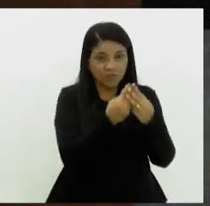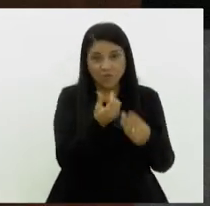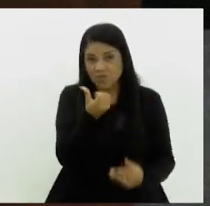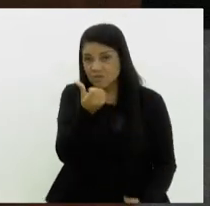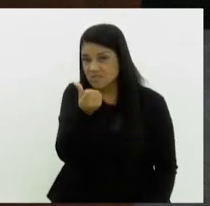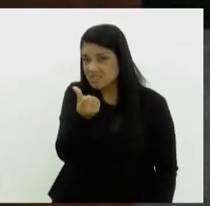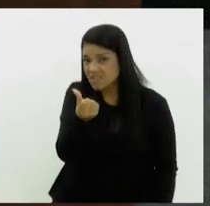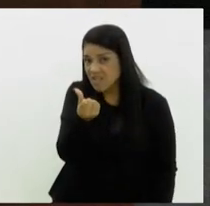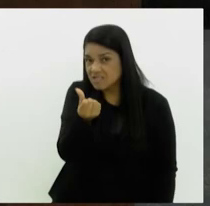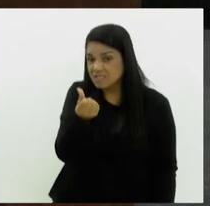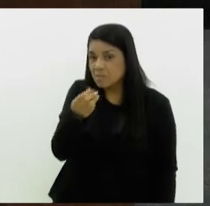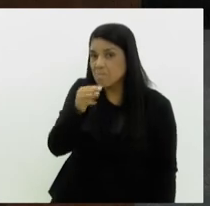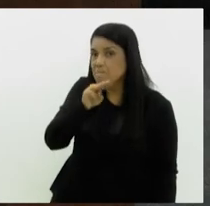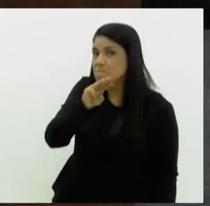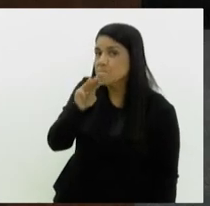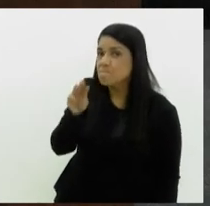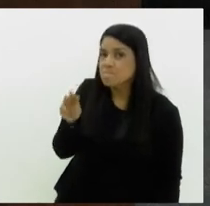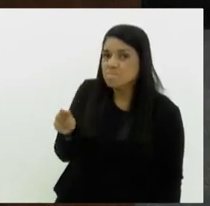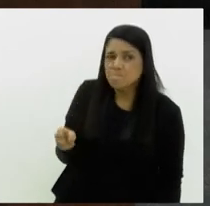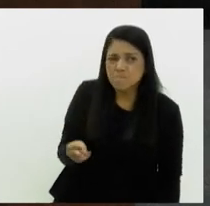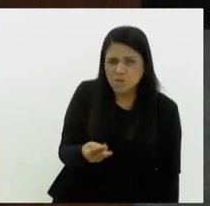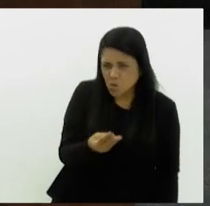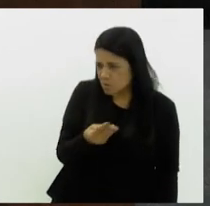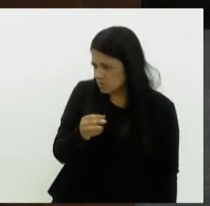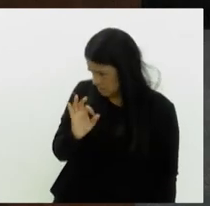milhões, né, deputado Mink?